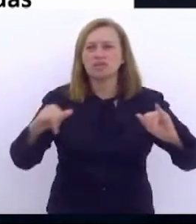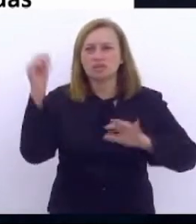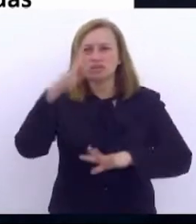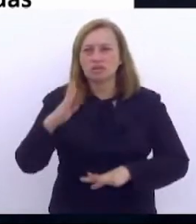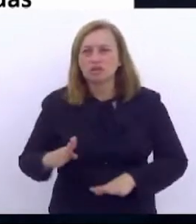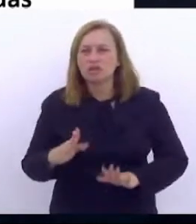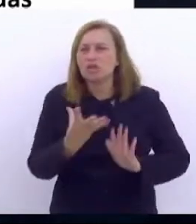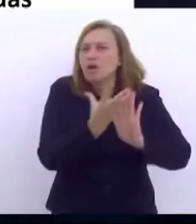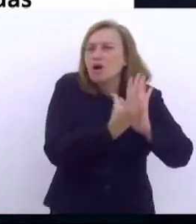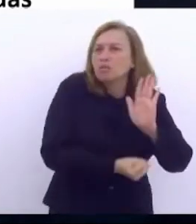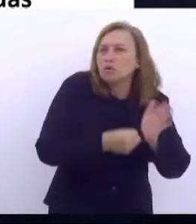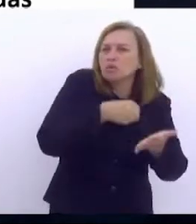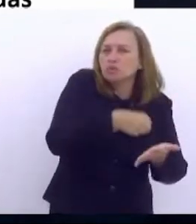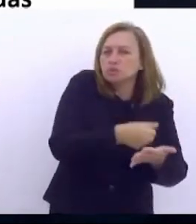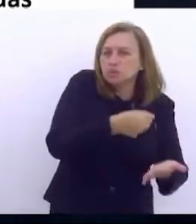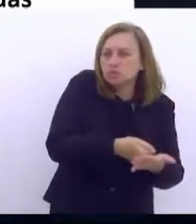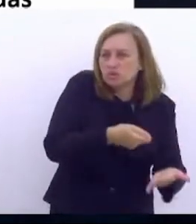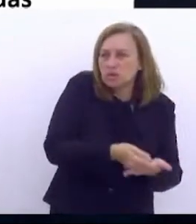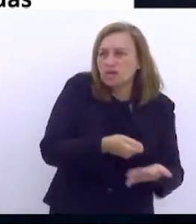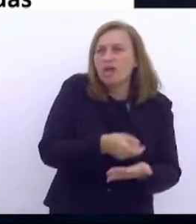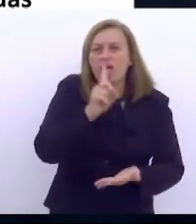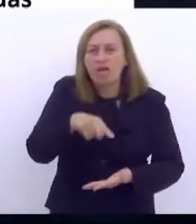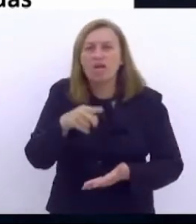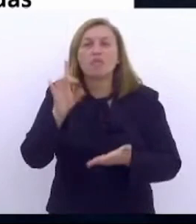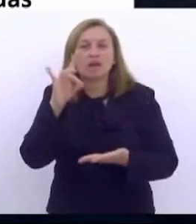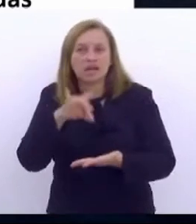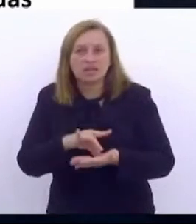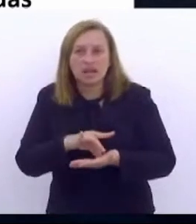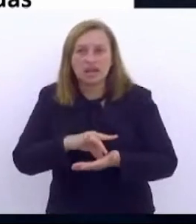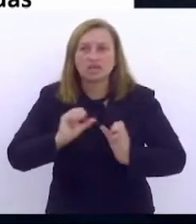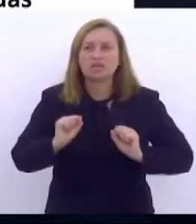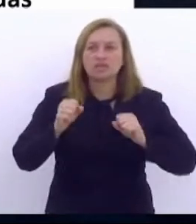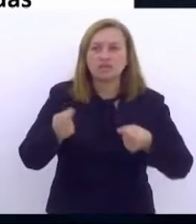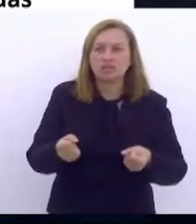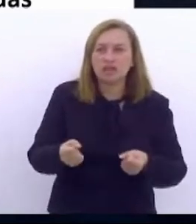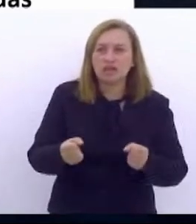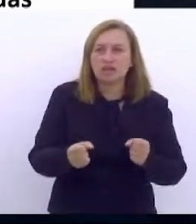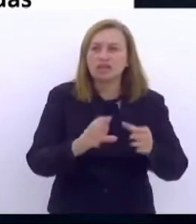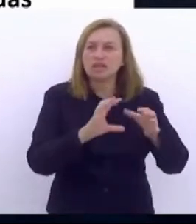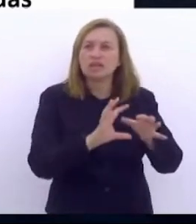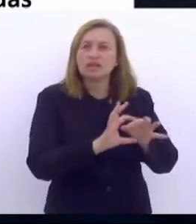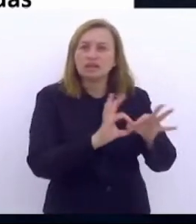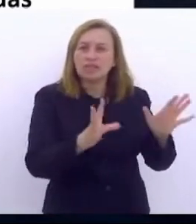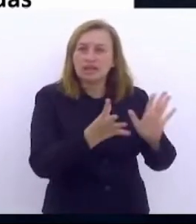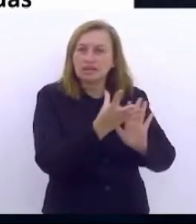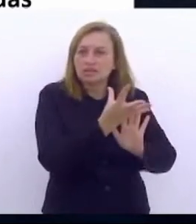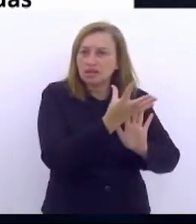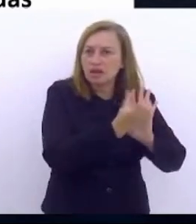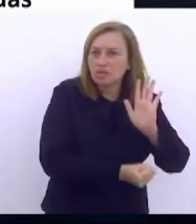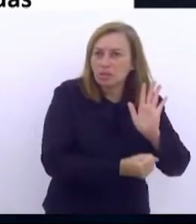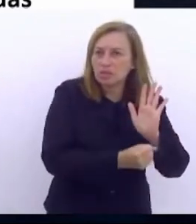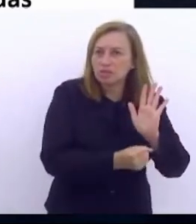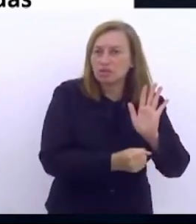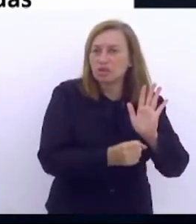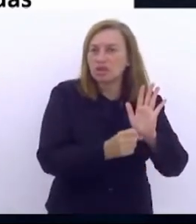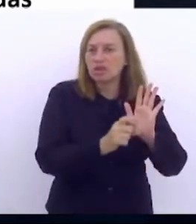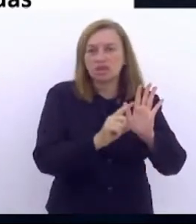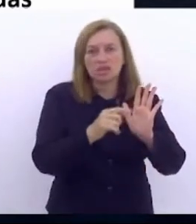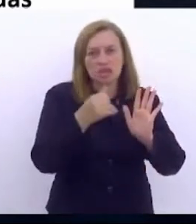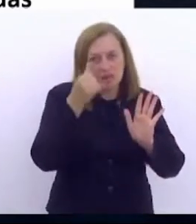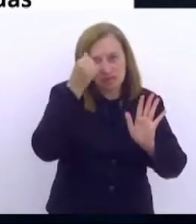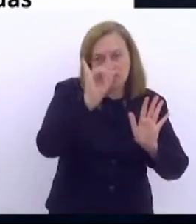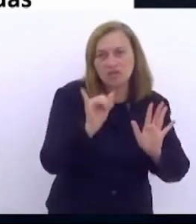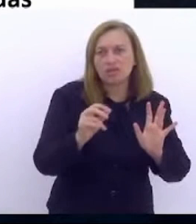O aborto forçado é uma realidade, e os defensores da legalização do aborto não negam isso, eles às vezes evitam o assunto,